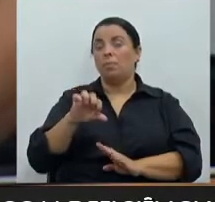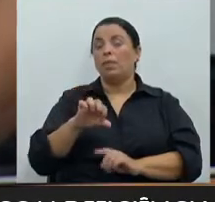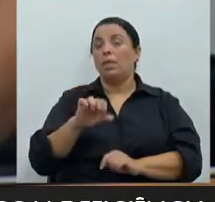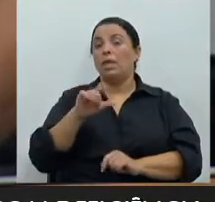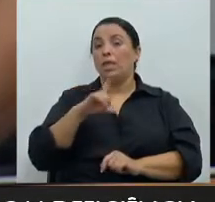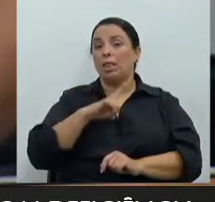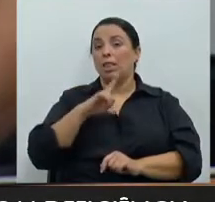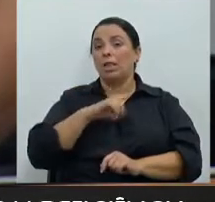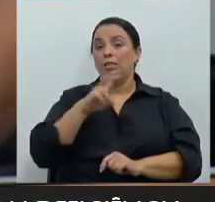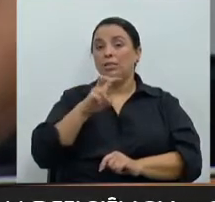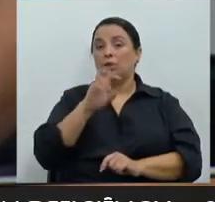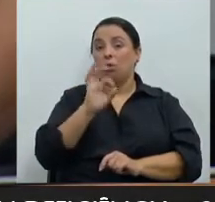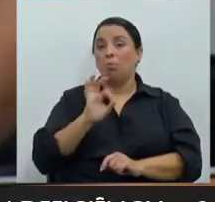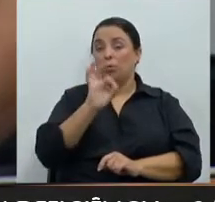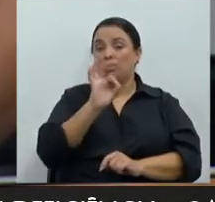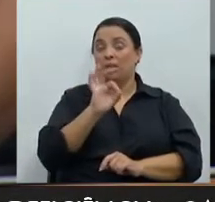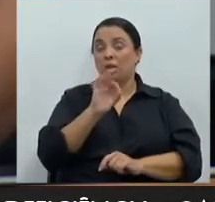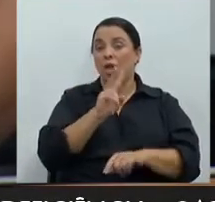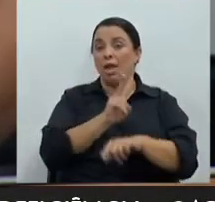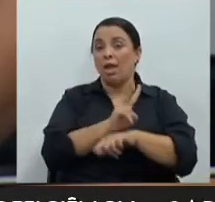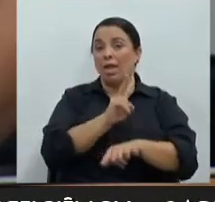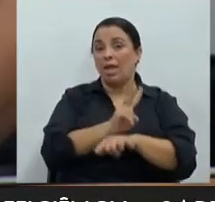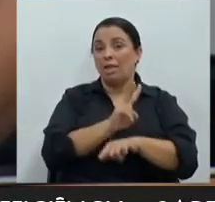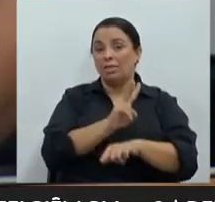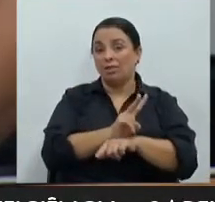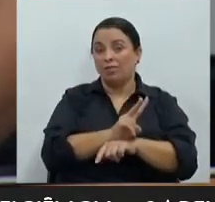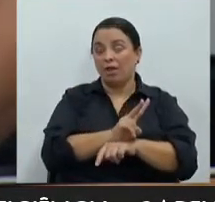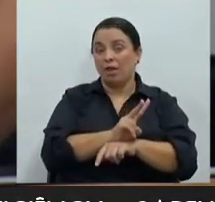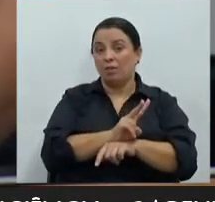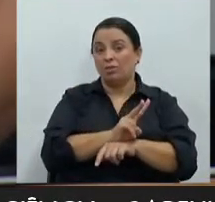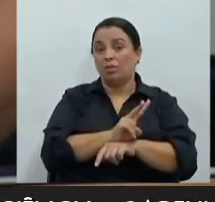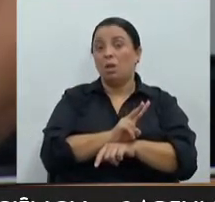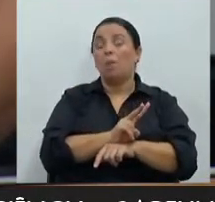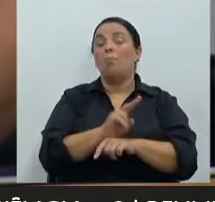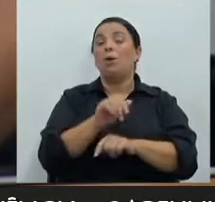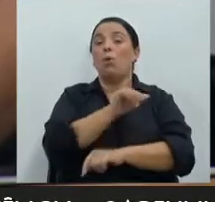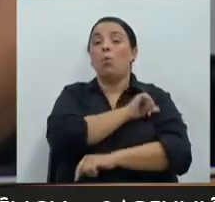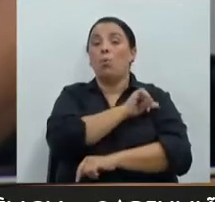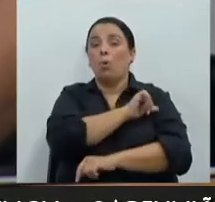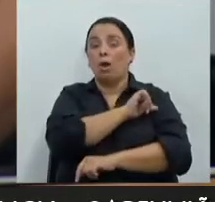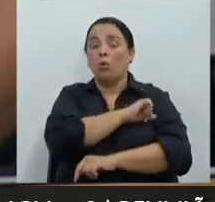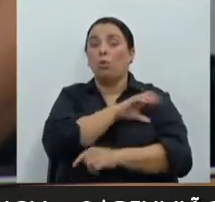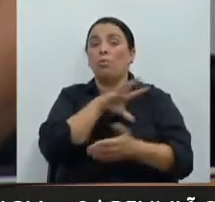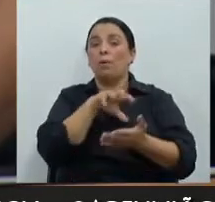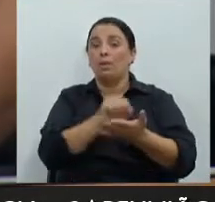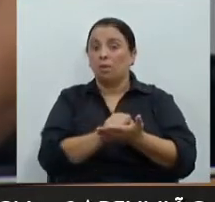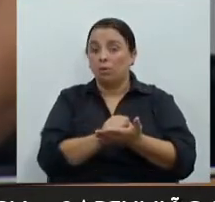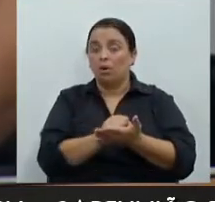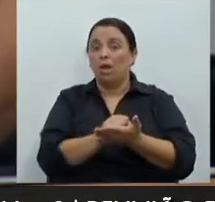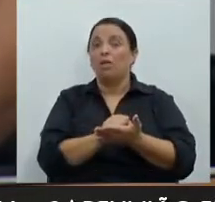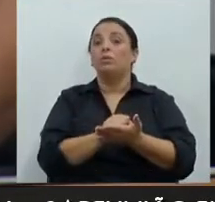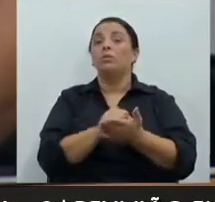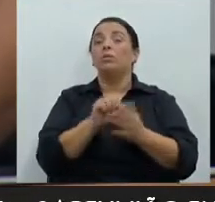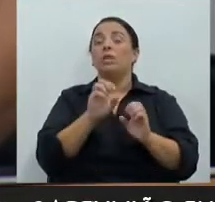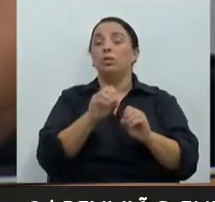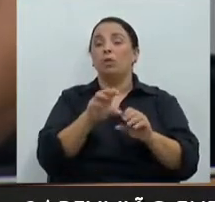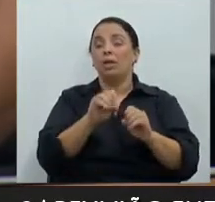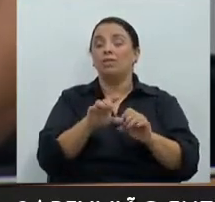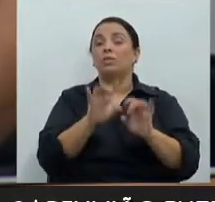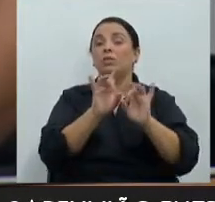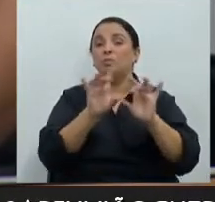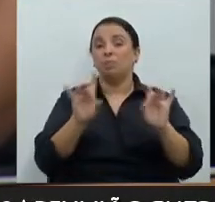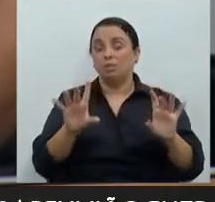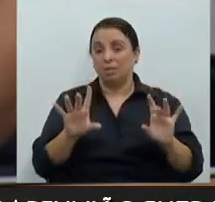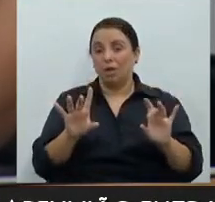aos estudantes públicos da educação especial. Além da reserva dos 5%,